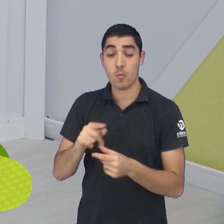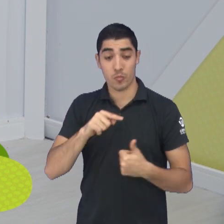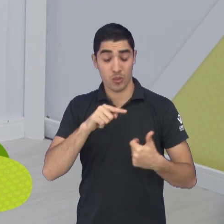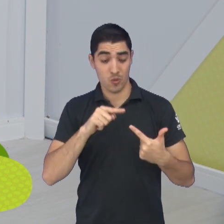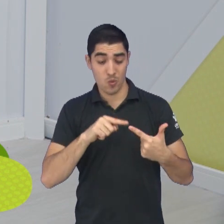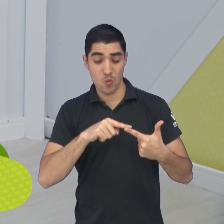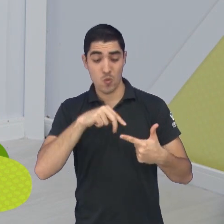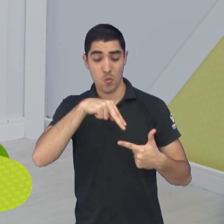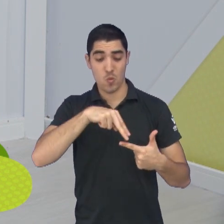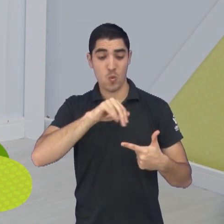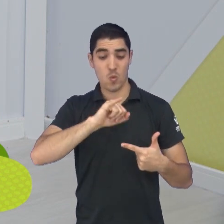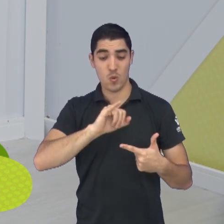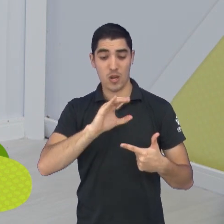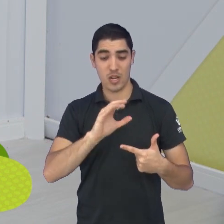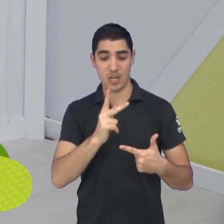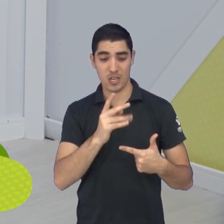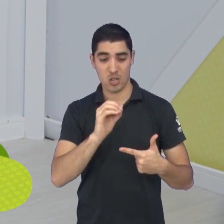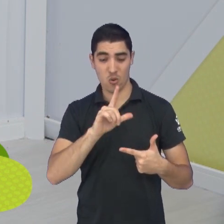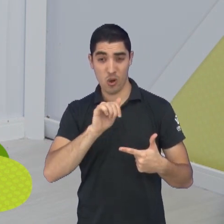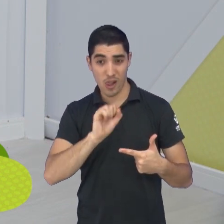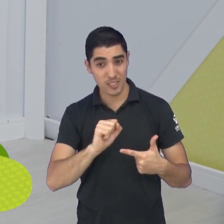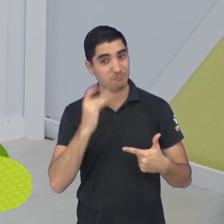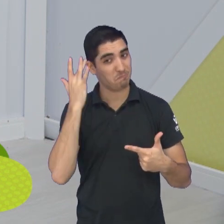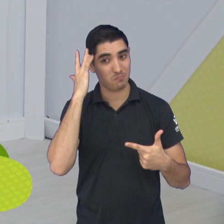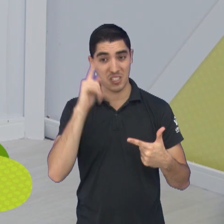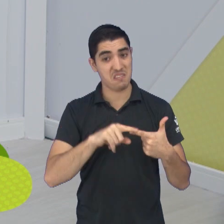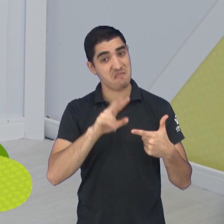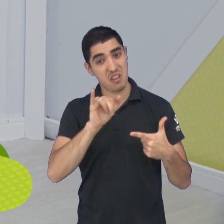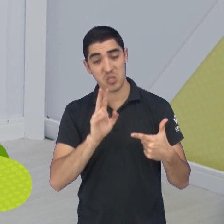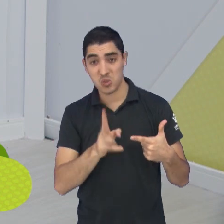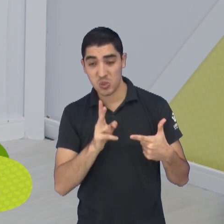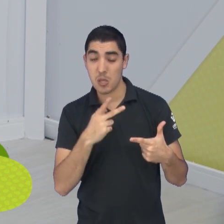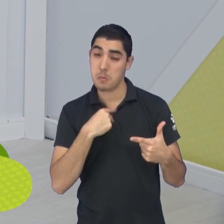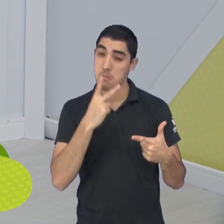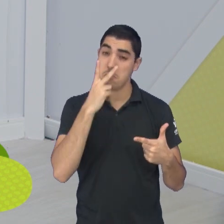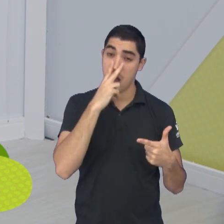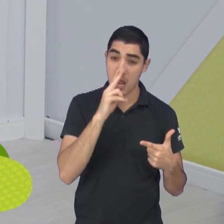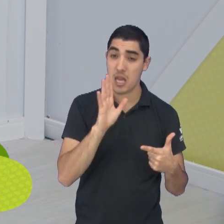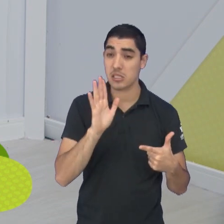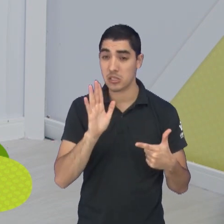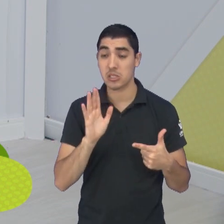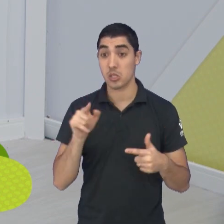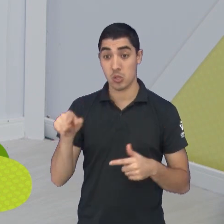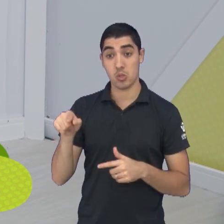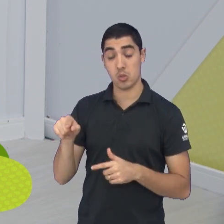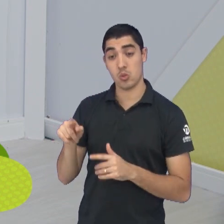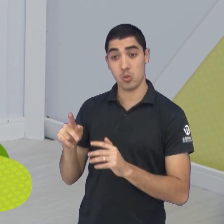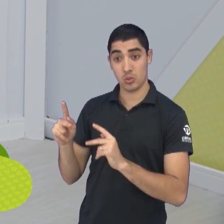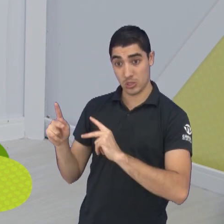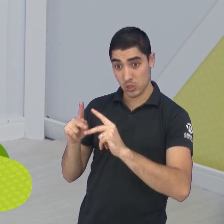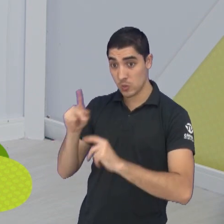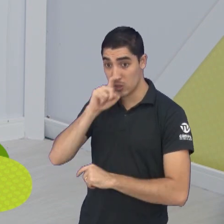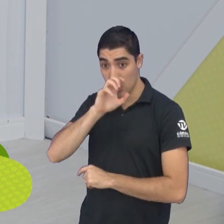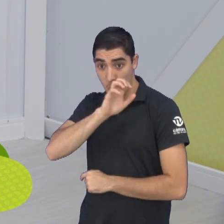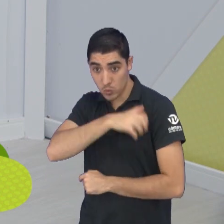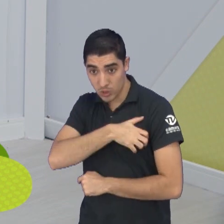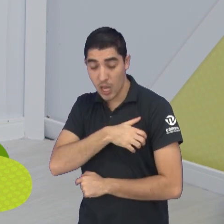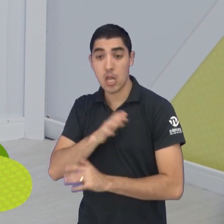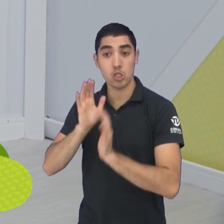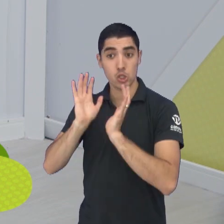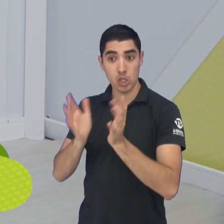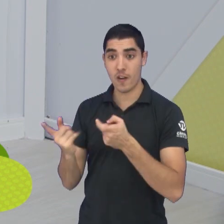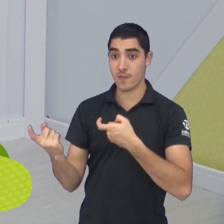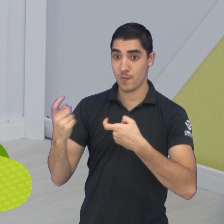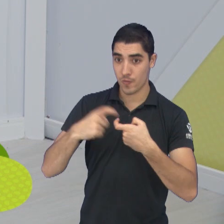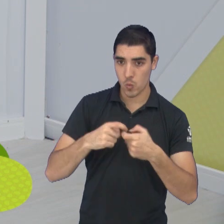daquela rusga justamente na última partida e pelo que parece, o time já se reapresentou e a maioria dos jogadores, quase